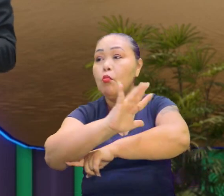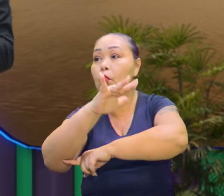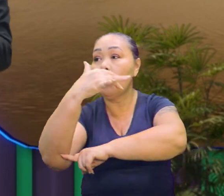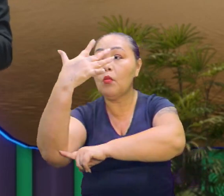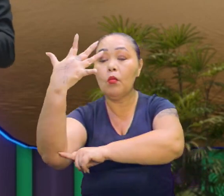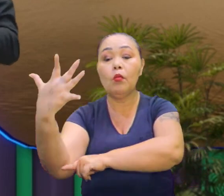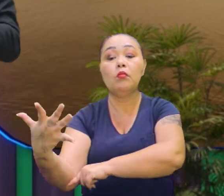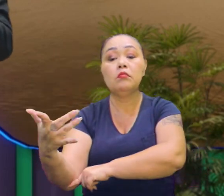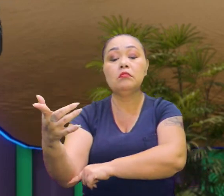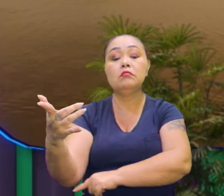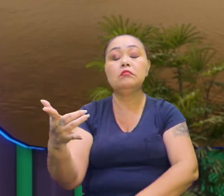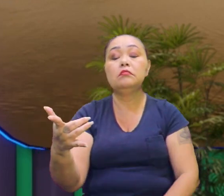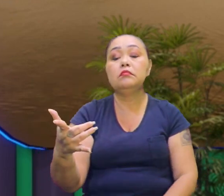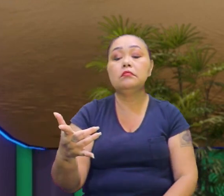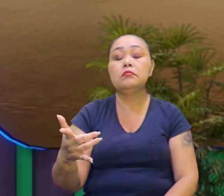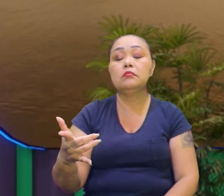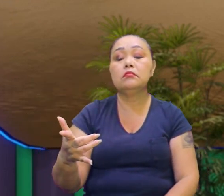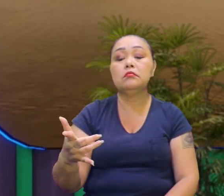de uma forma